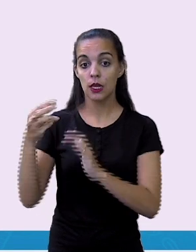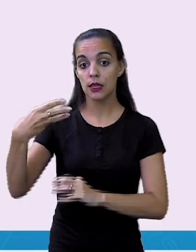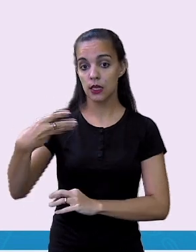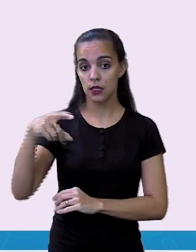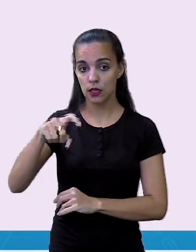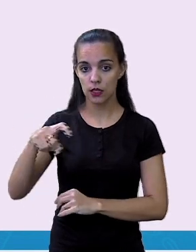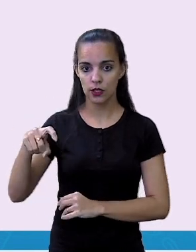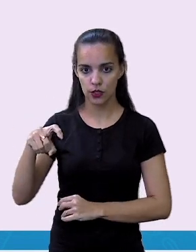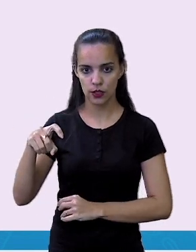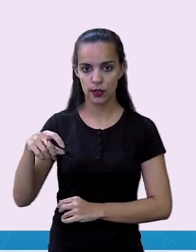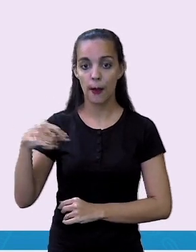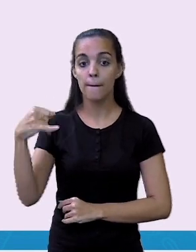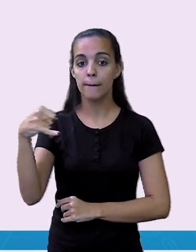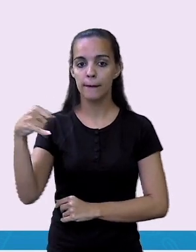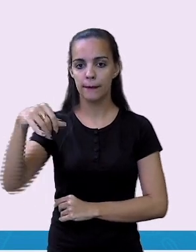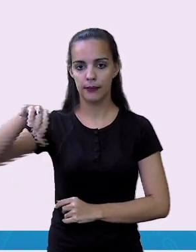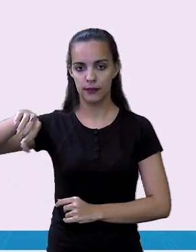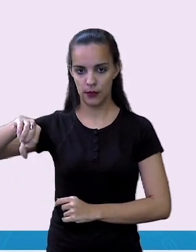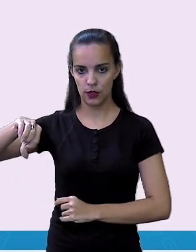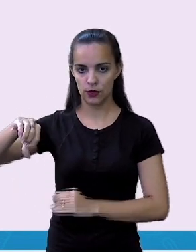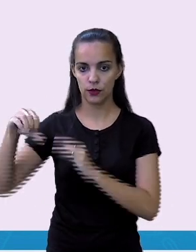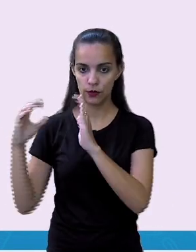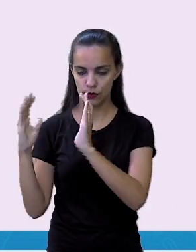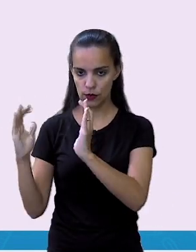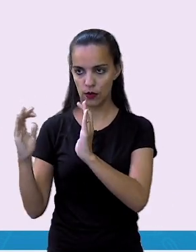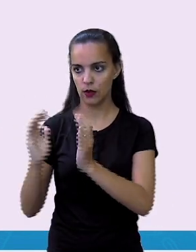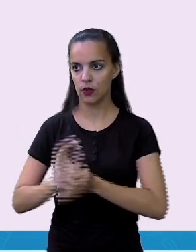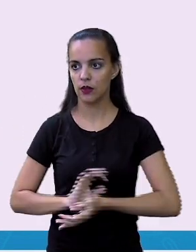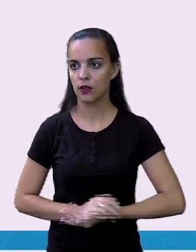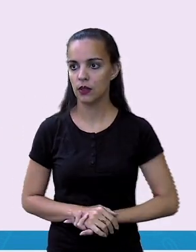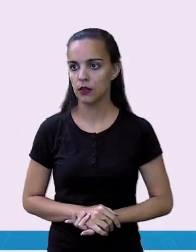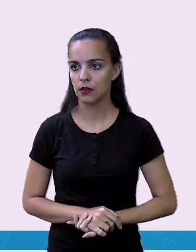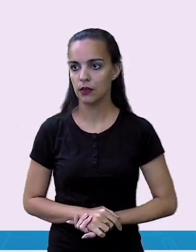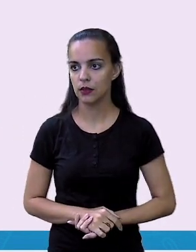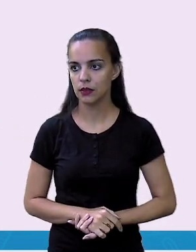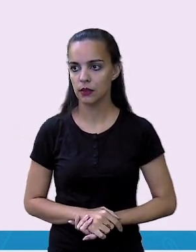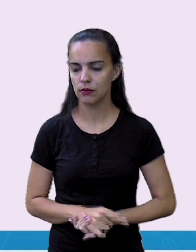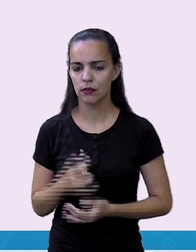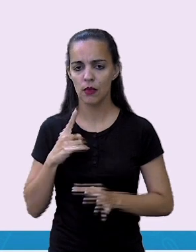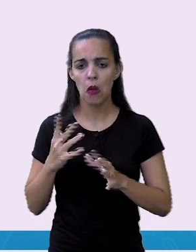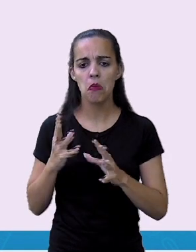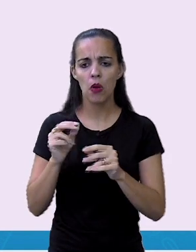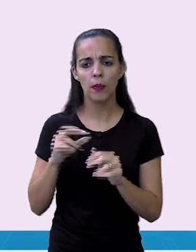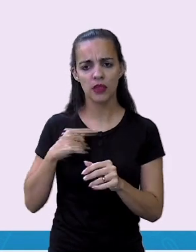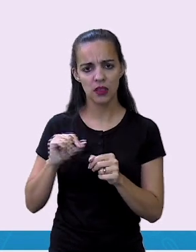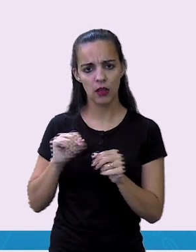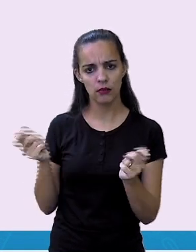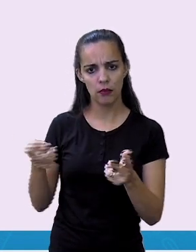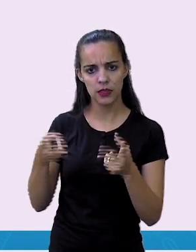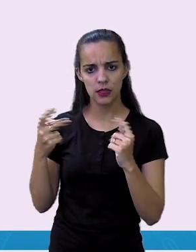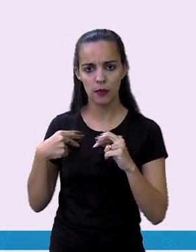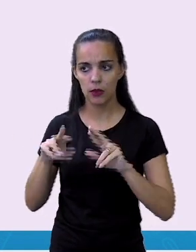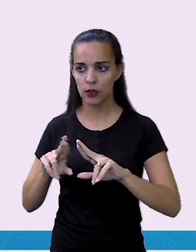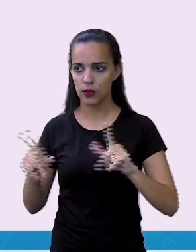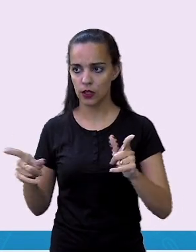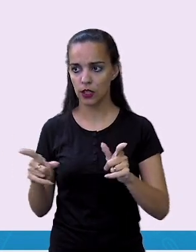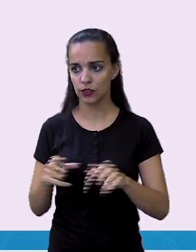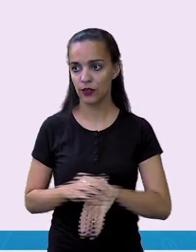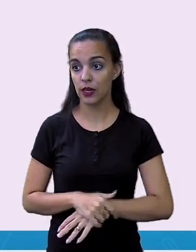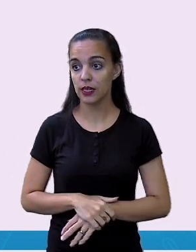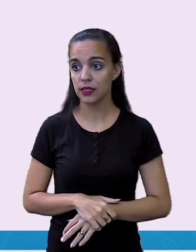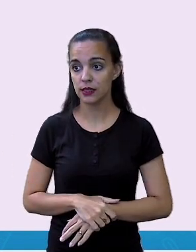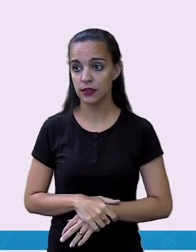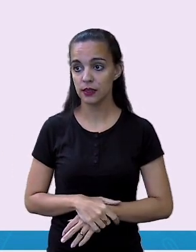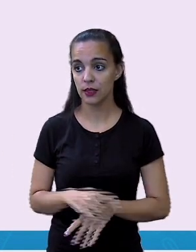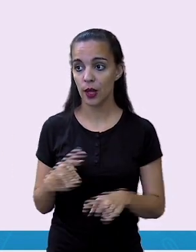3x menos 9, que vai ser o produto da soma pela diferença. Olha só, 3x vezes